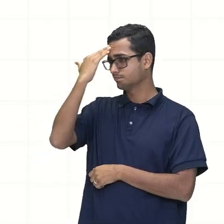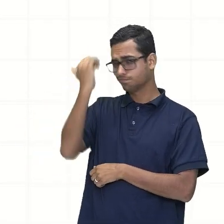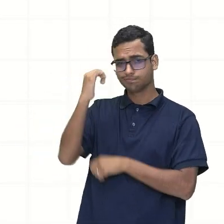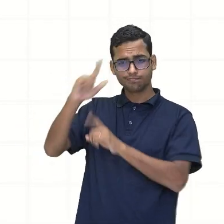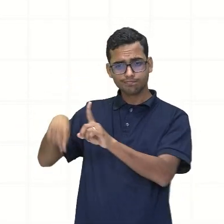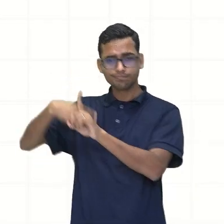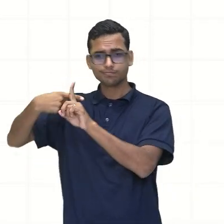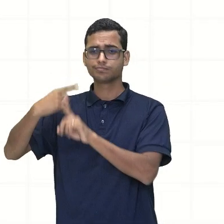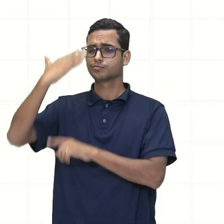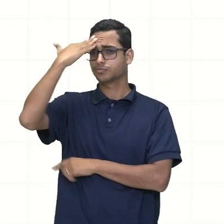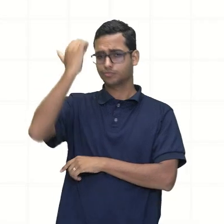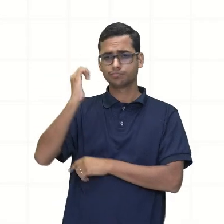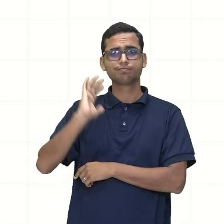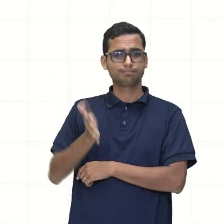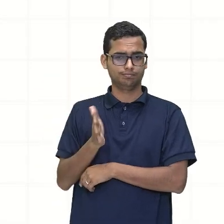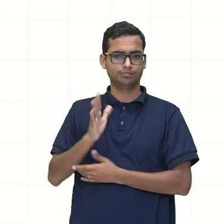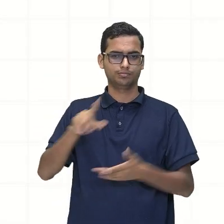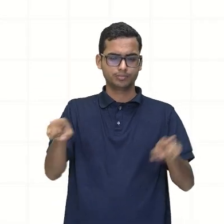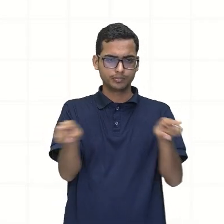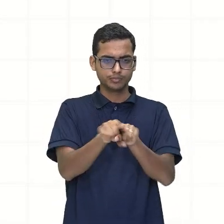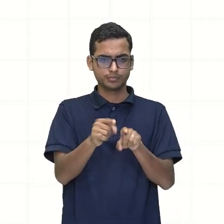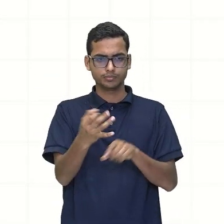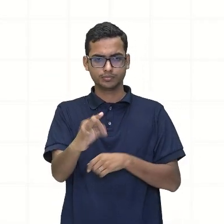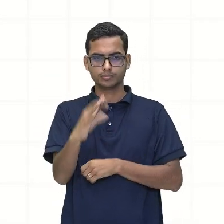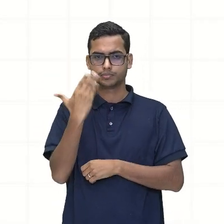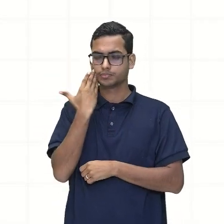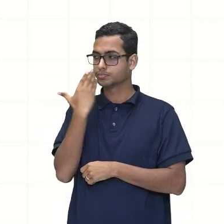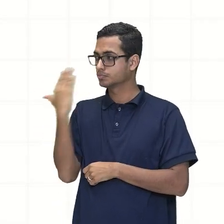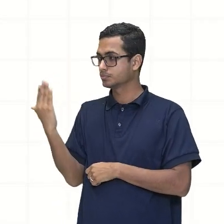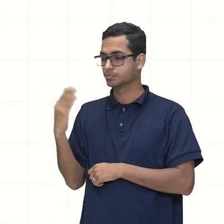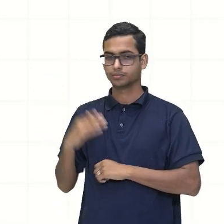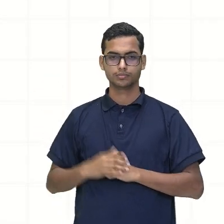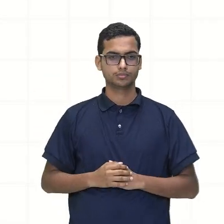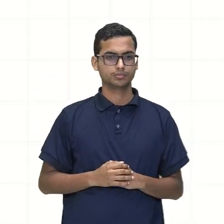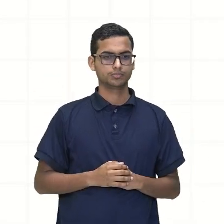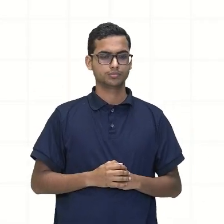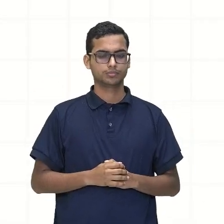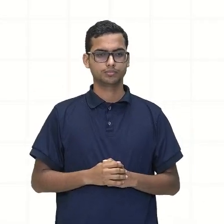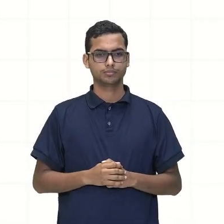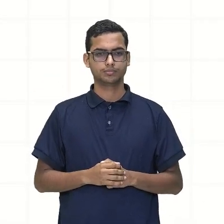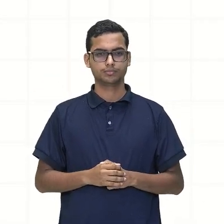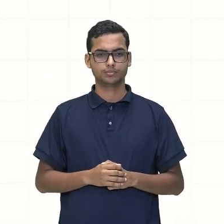quanto é 33 vezes 8. Vamos fazer aqui embaixo.